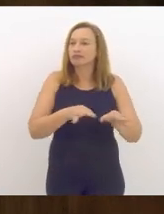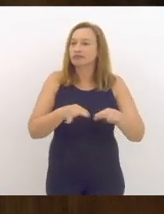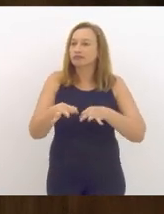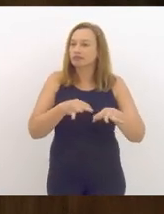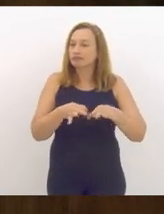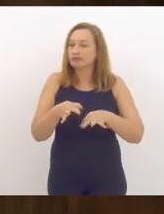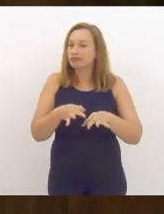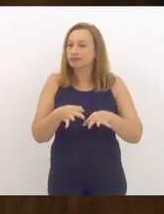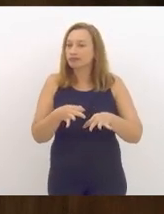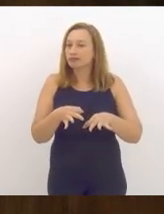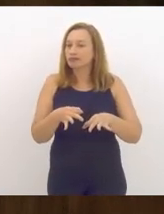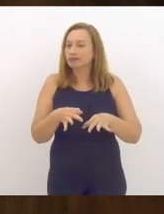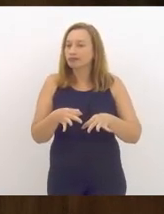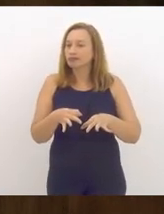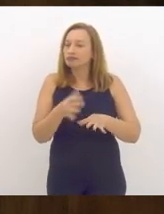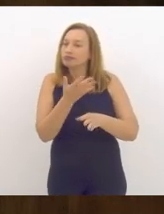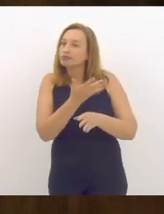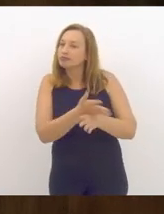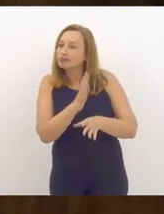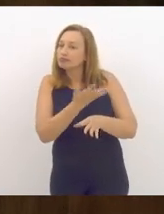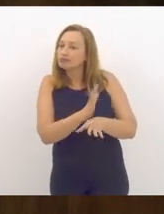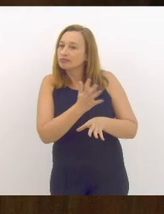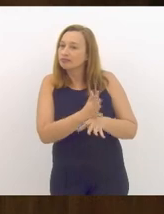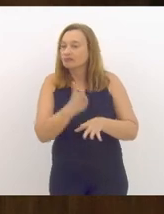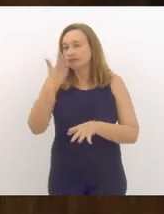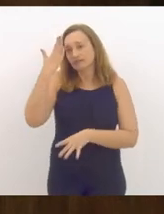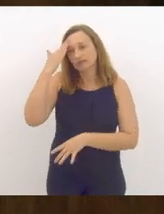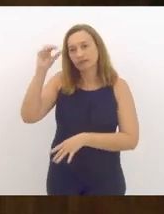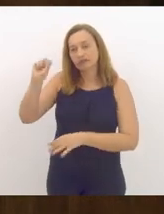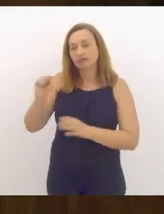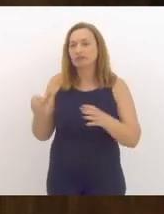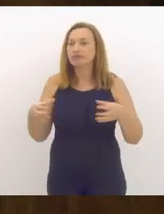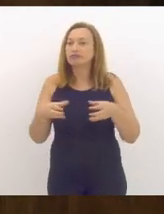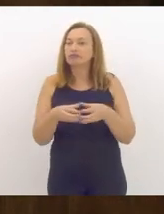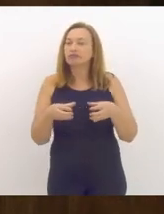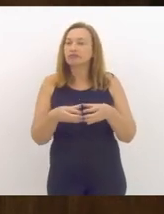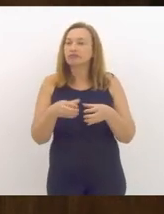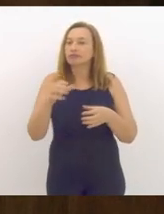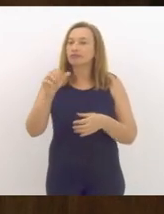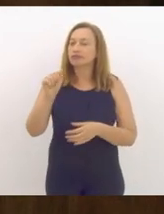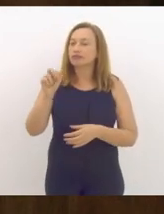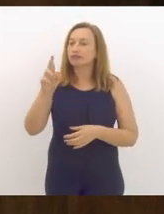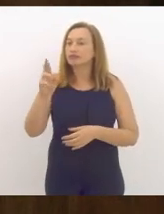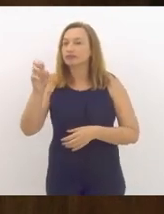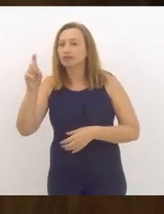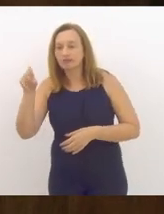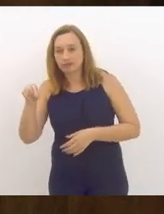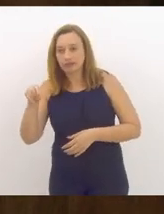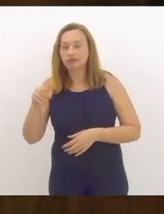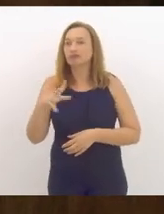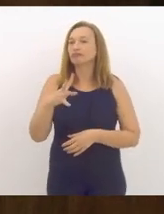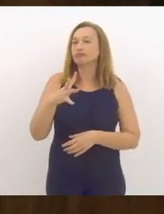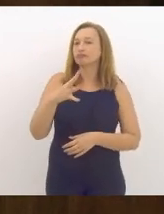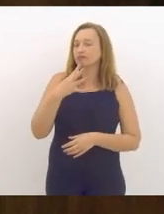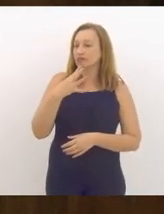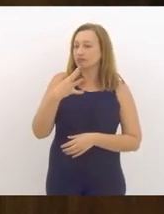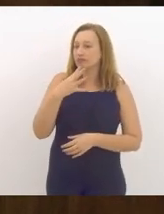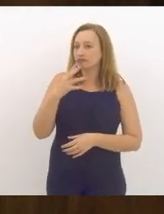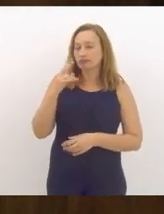que ressalta as práticas e os saberes do Grupo Auré, visando o seu